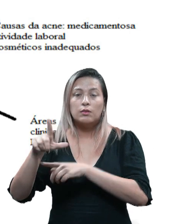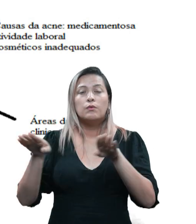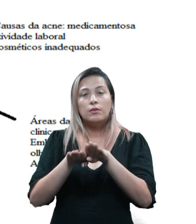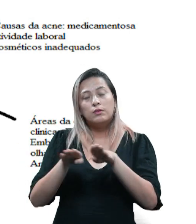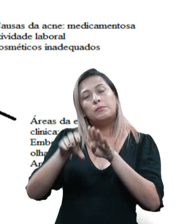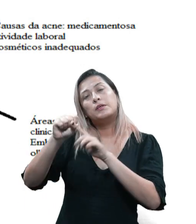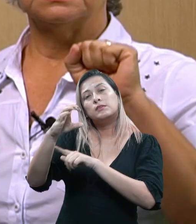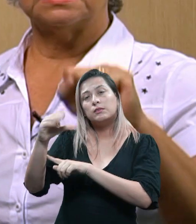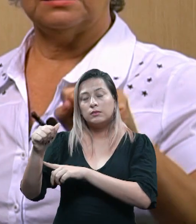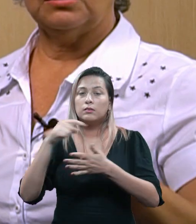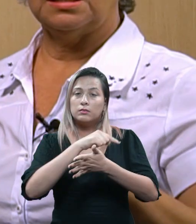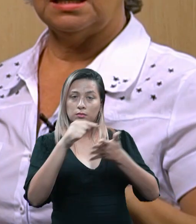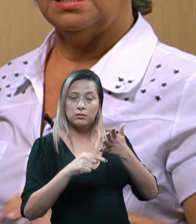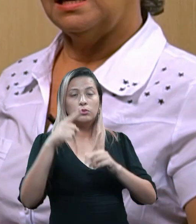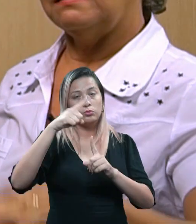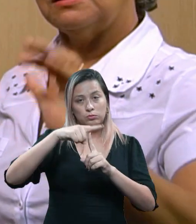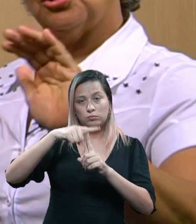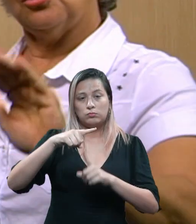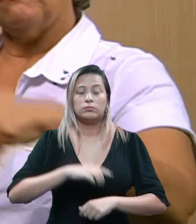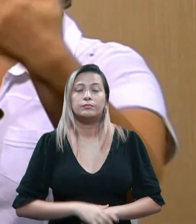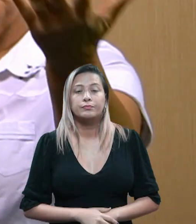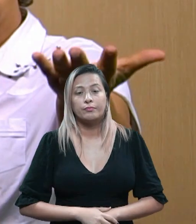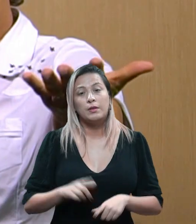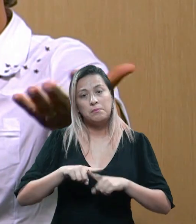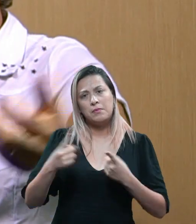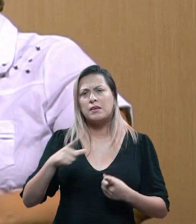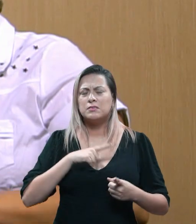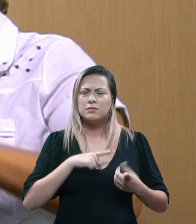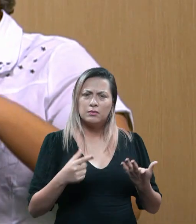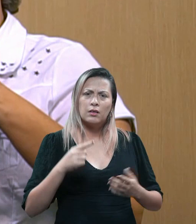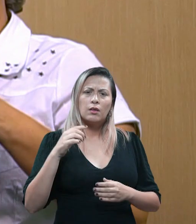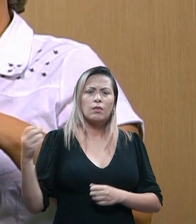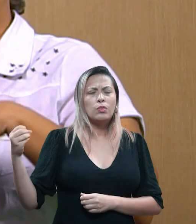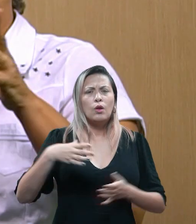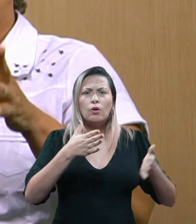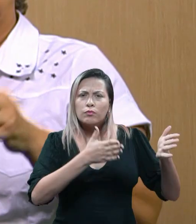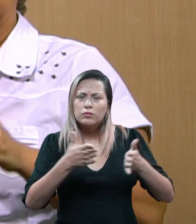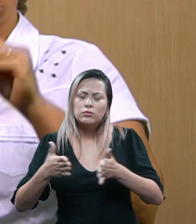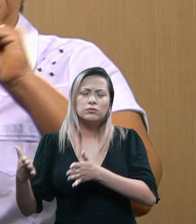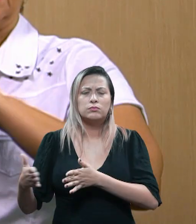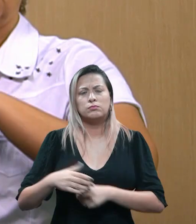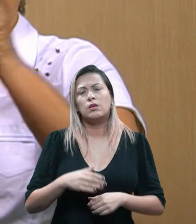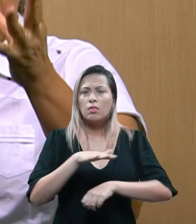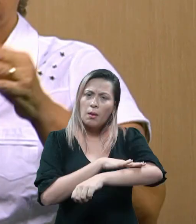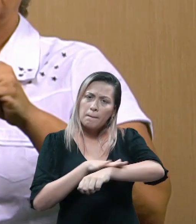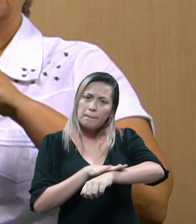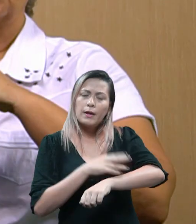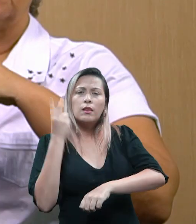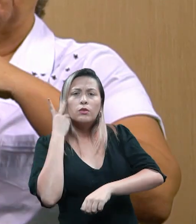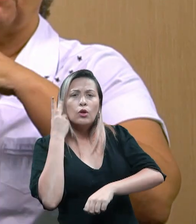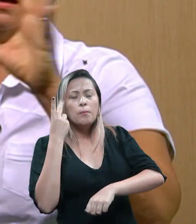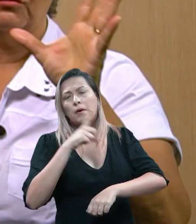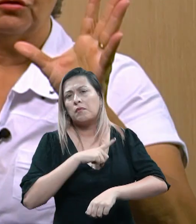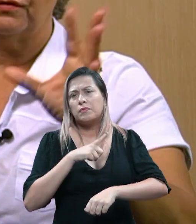5 tipos. Sendo que existem novas subdivisões. Hoje em dia, na pele normal,